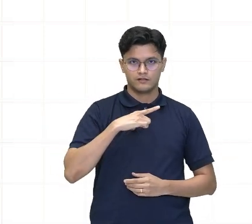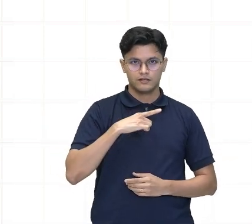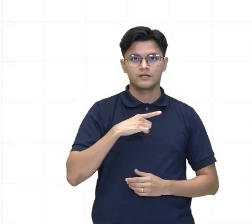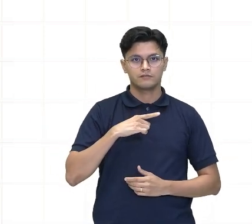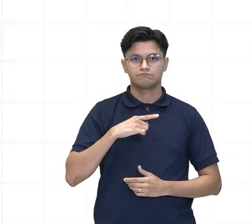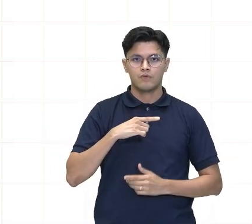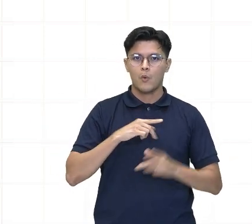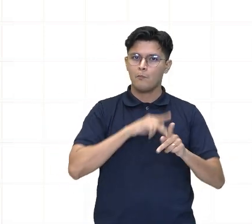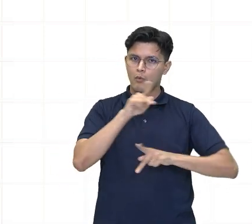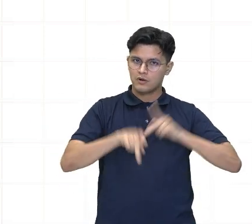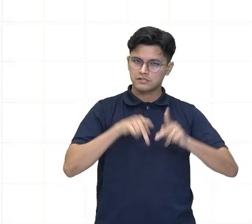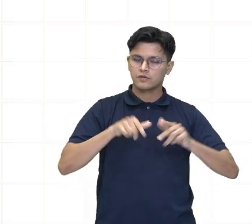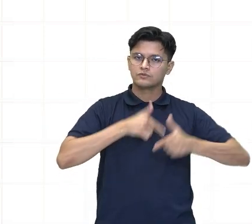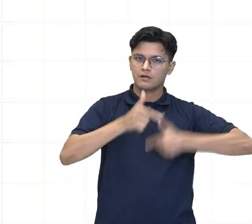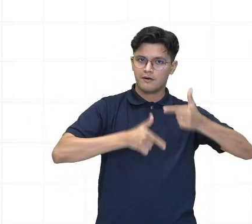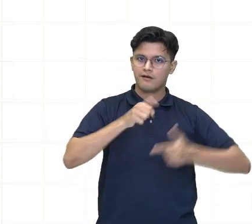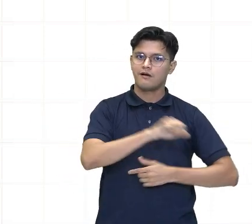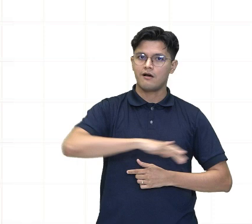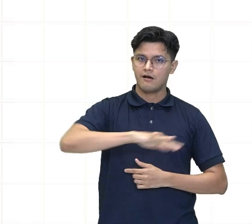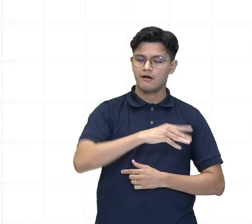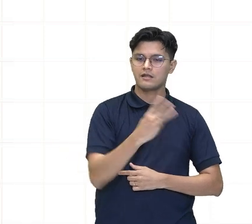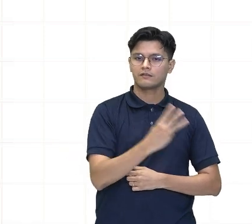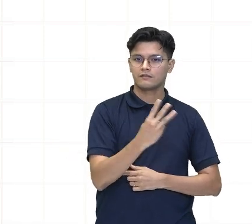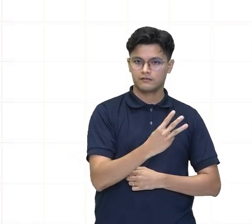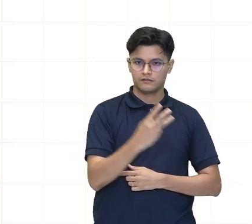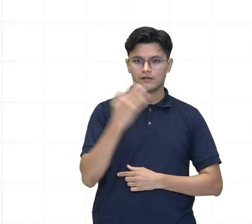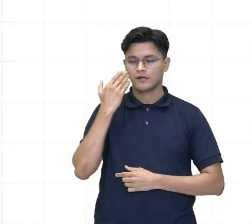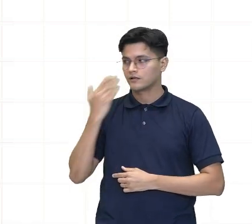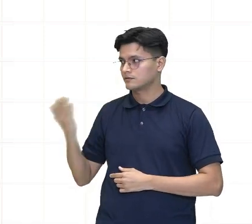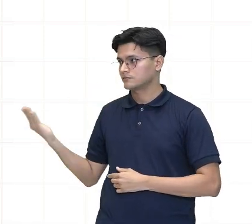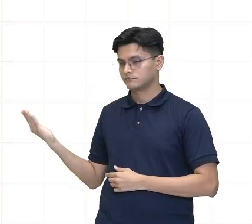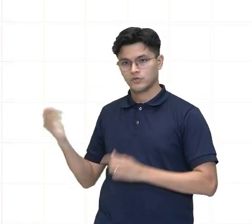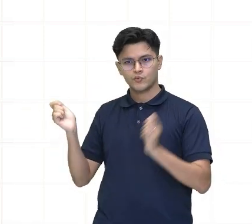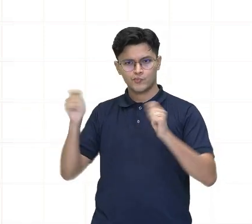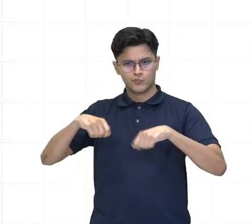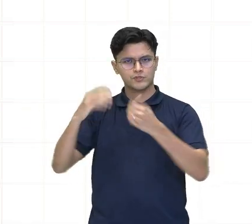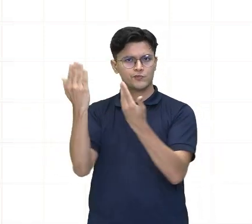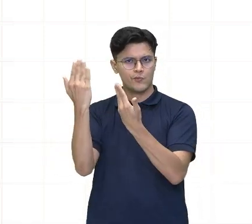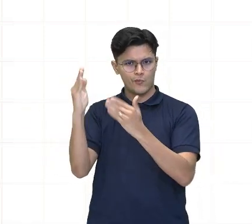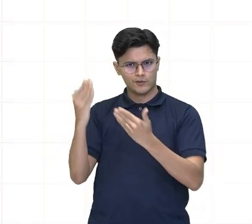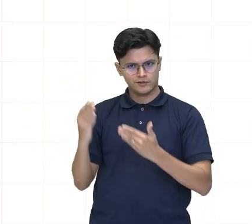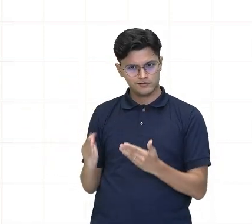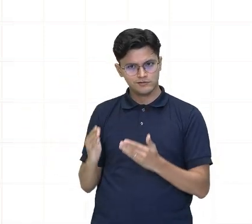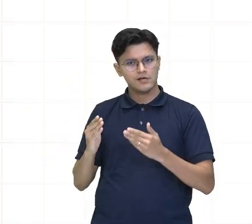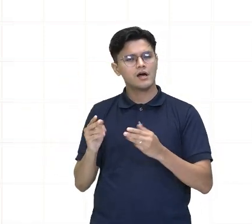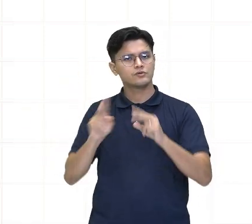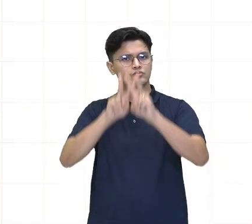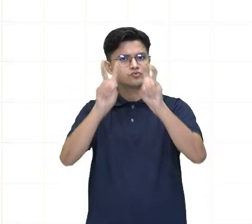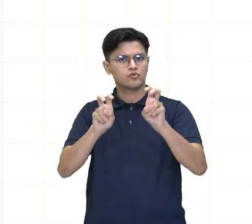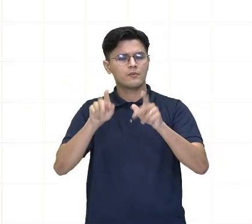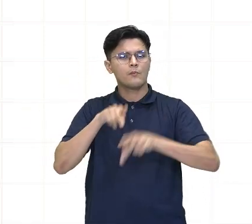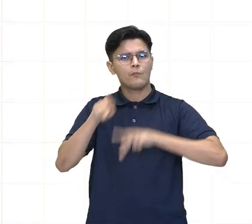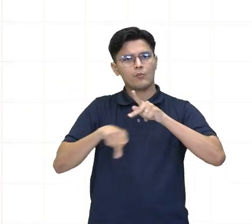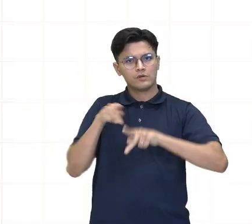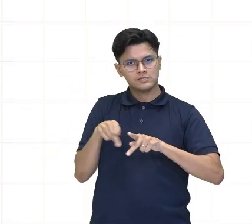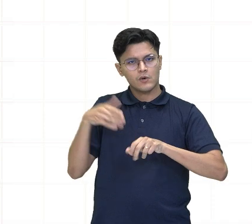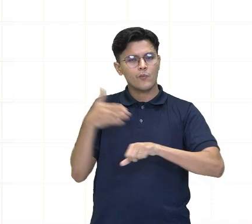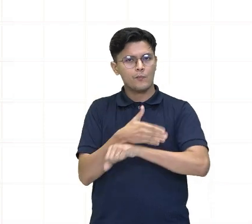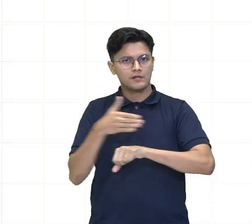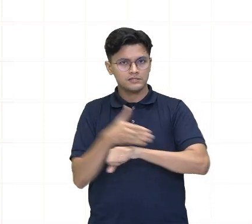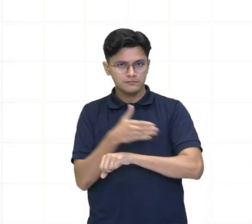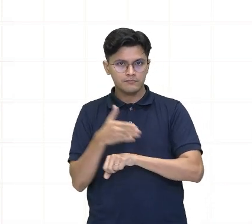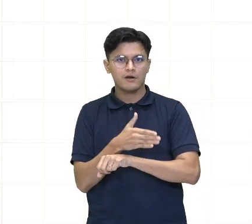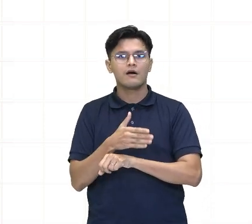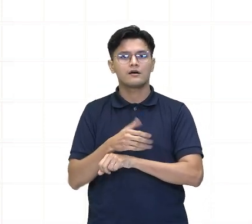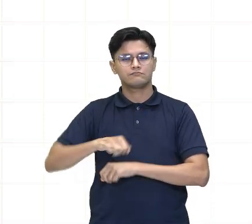nós temos o gráfico. Olha, então, esse é o geral que eu posso fazer essa análise para vocês dessa população economicamente ativa.